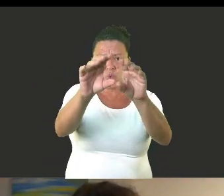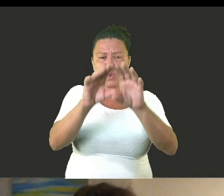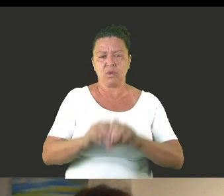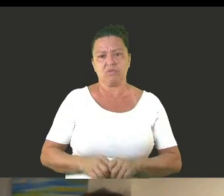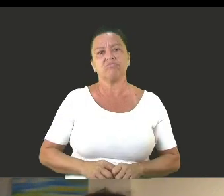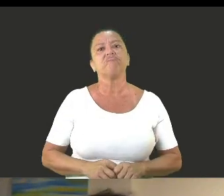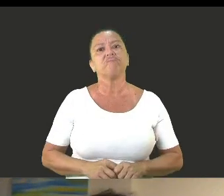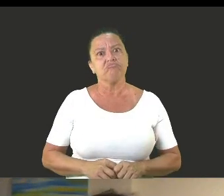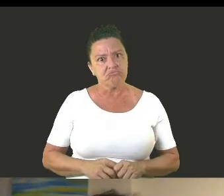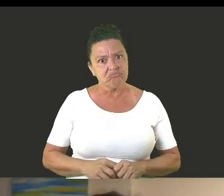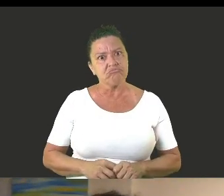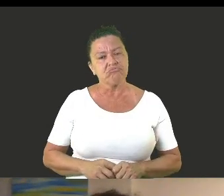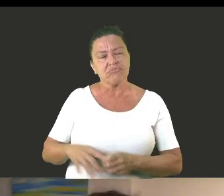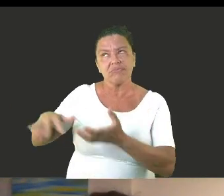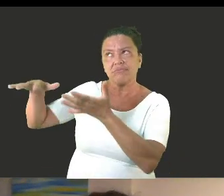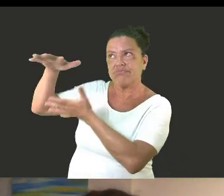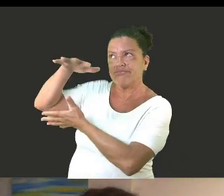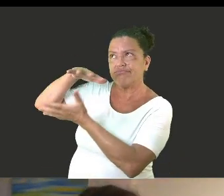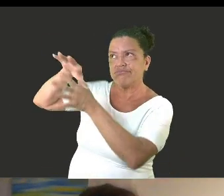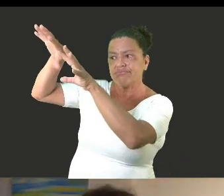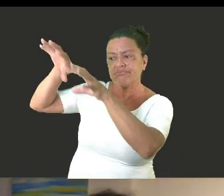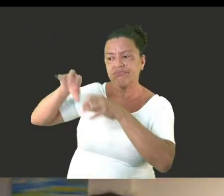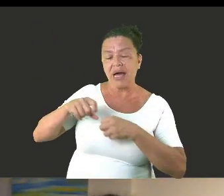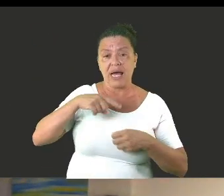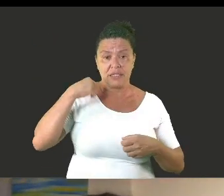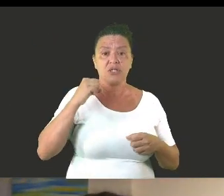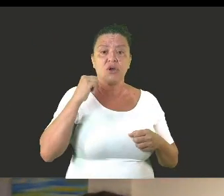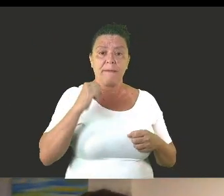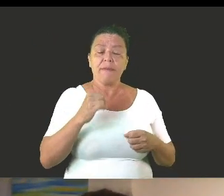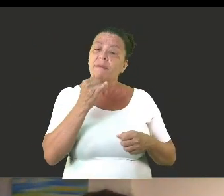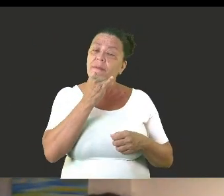universo. E nós então podemos,